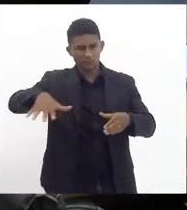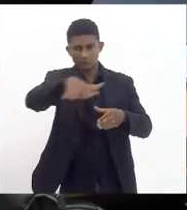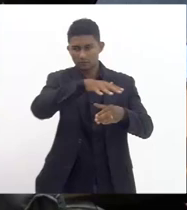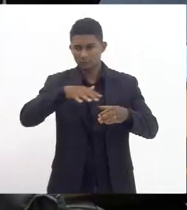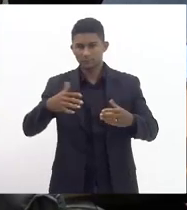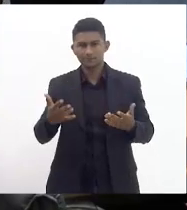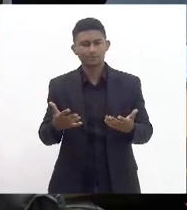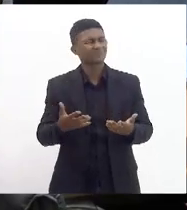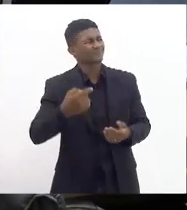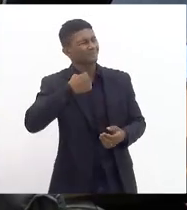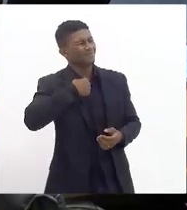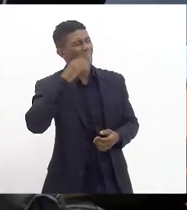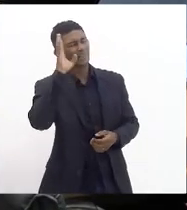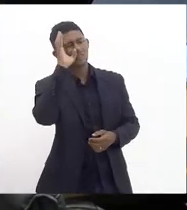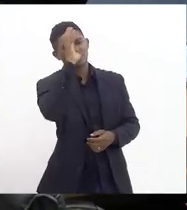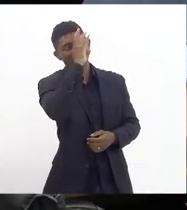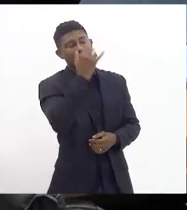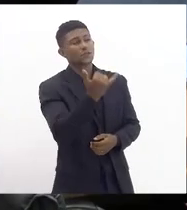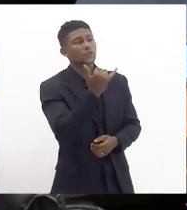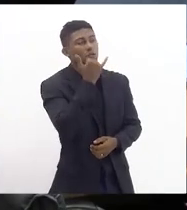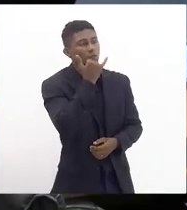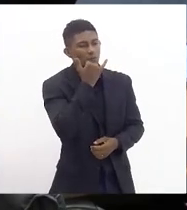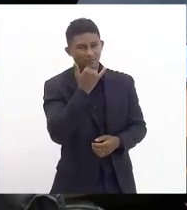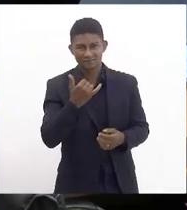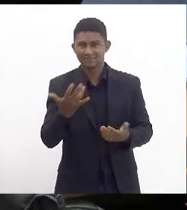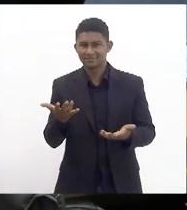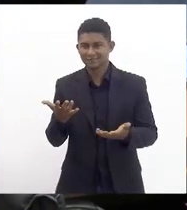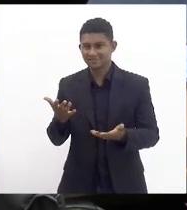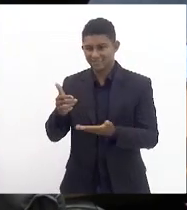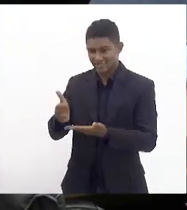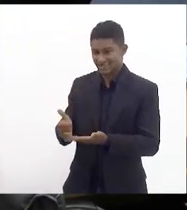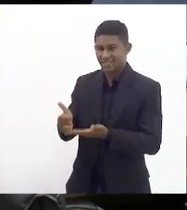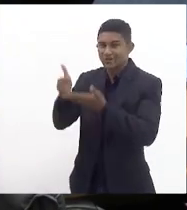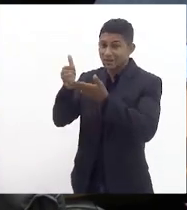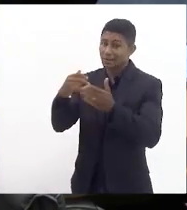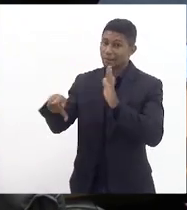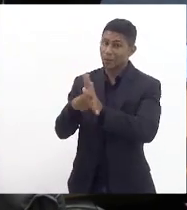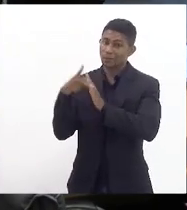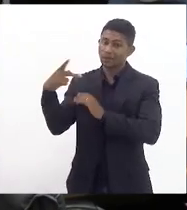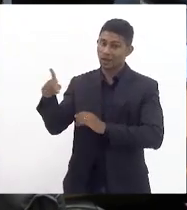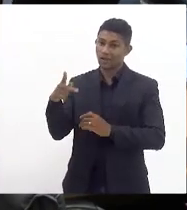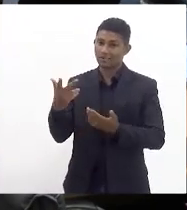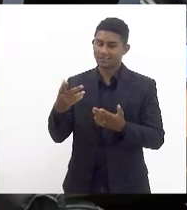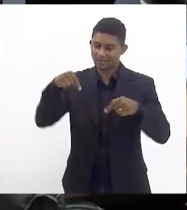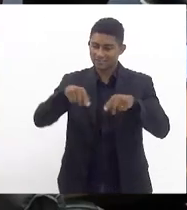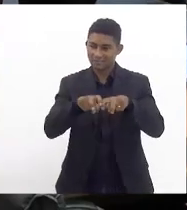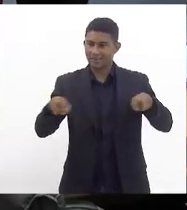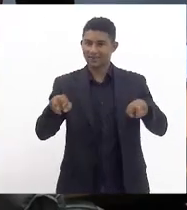Eu é que fiquei desatento. Assessoria do deputado Carlos Mink, não assessoria da mesa. Olha lá.